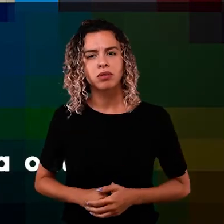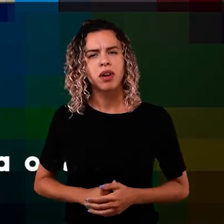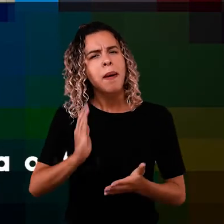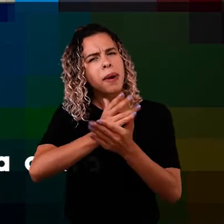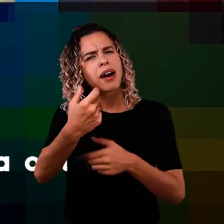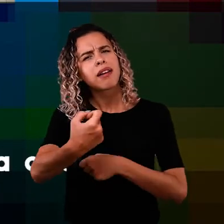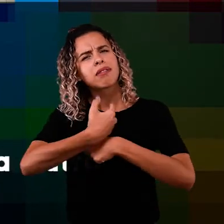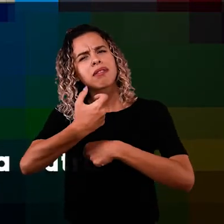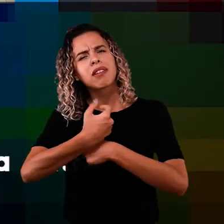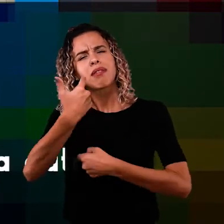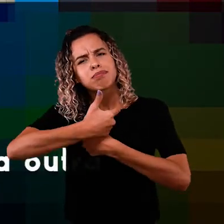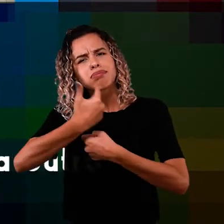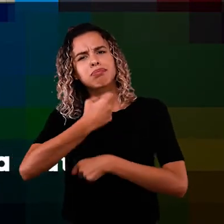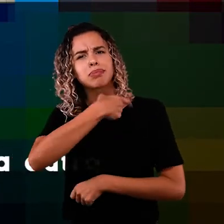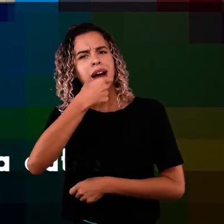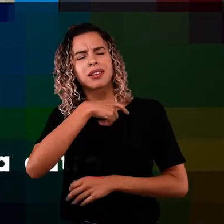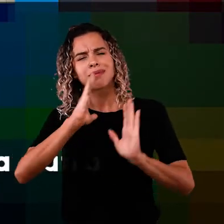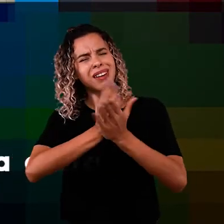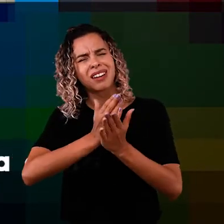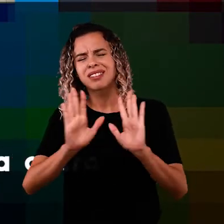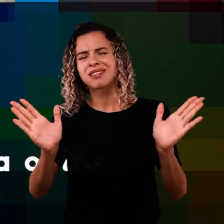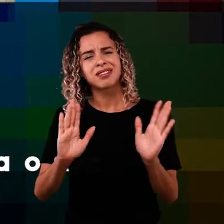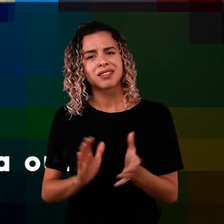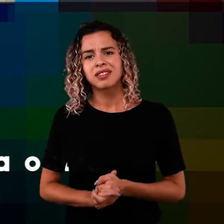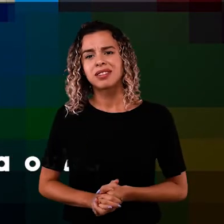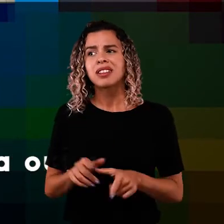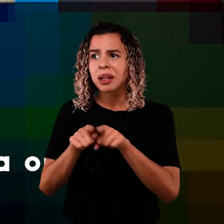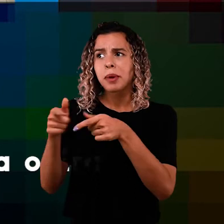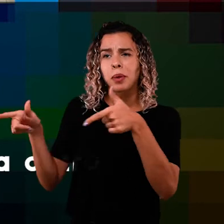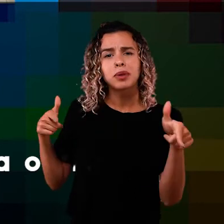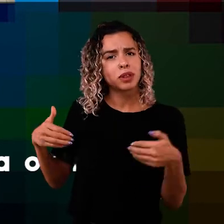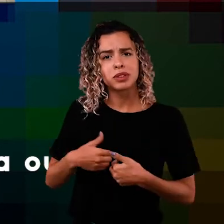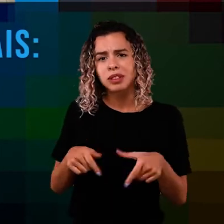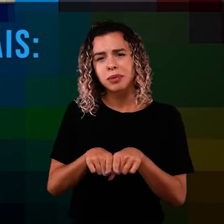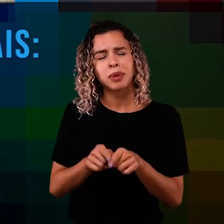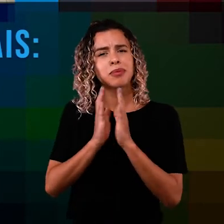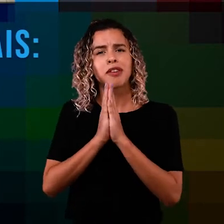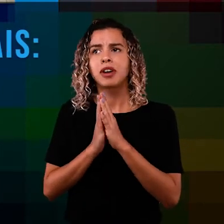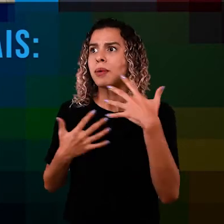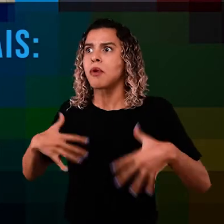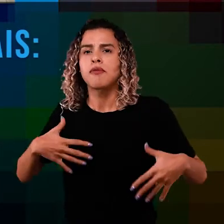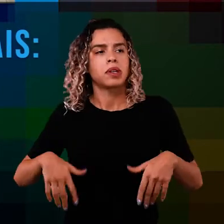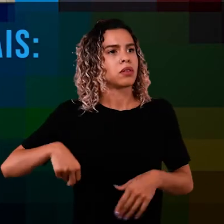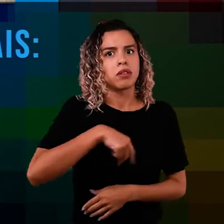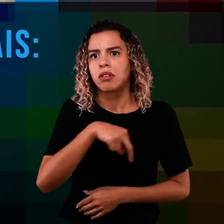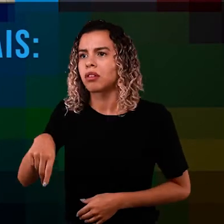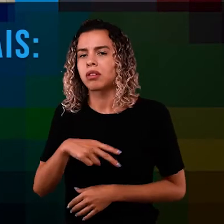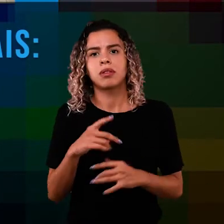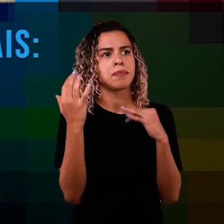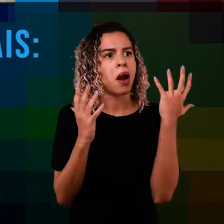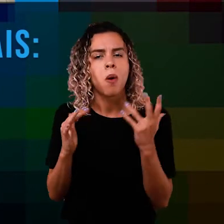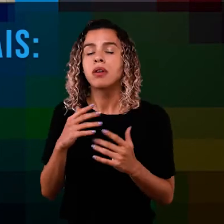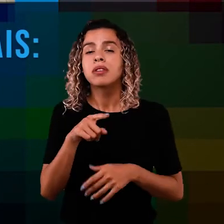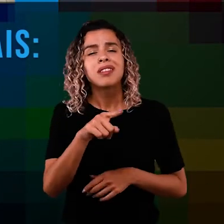Poliana. Não façam piadas com as minhas estereotipias. Já aconteceu muito, então isso vale para outros autistas também. Por favor, não